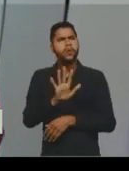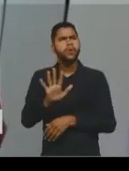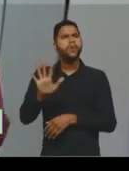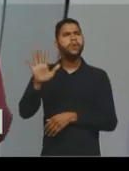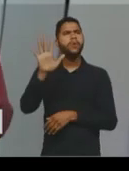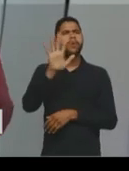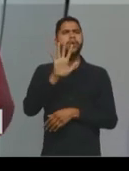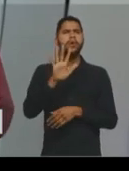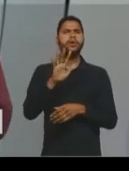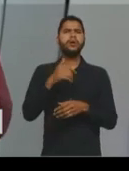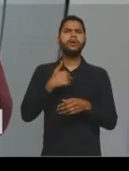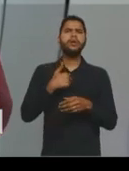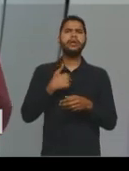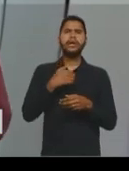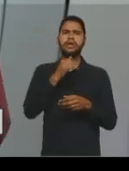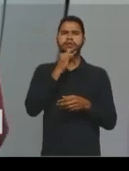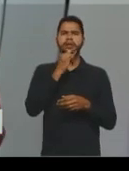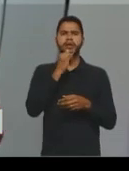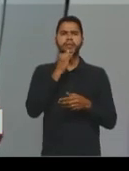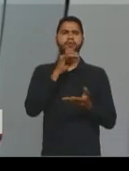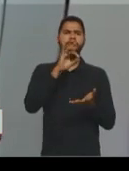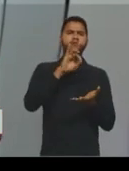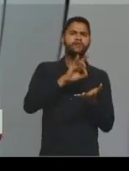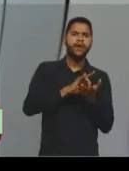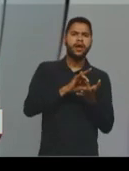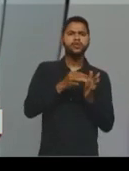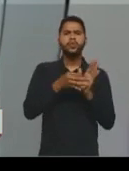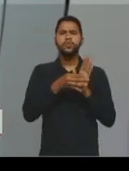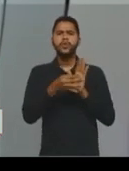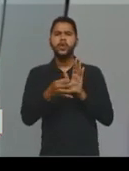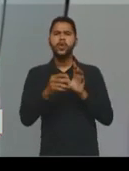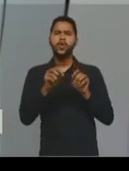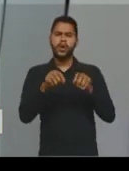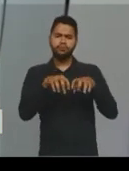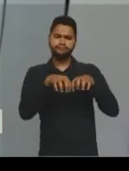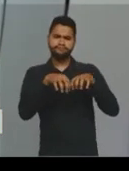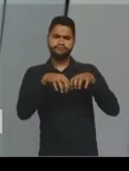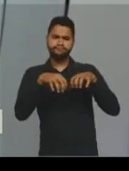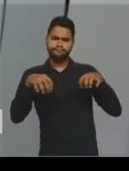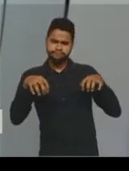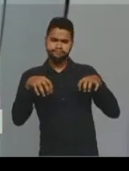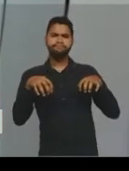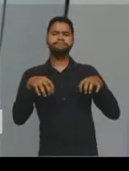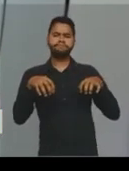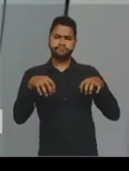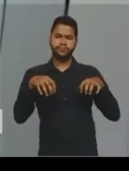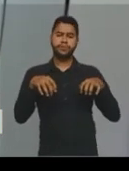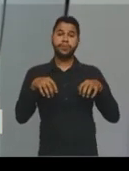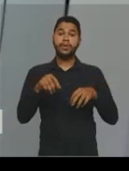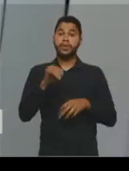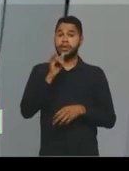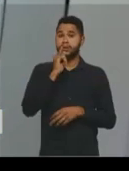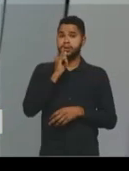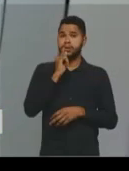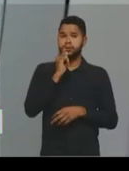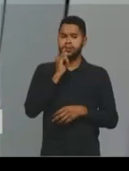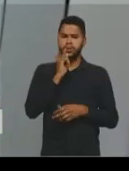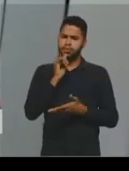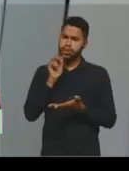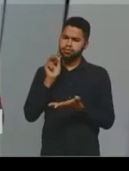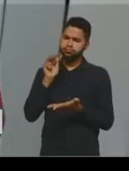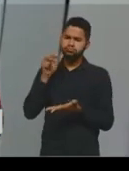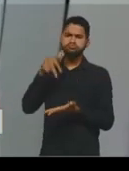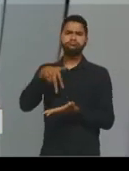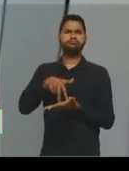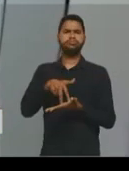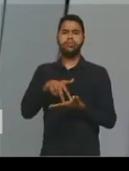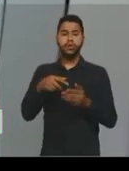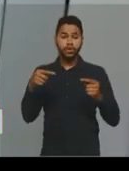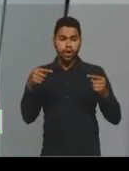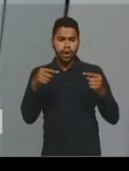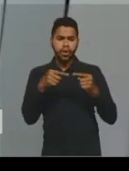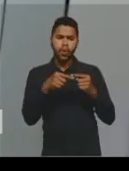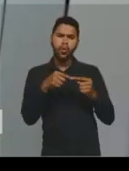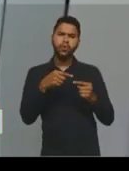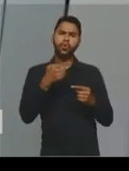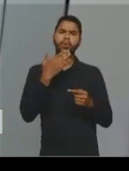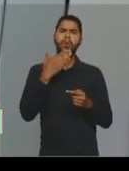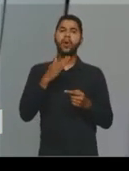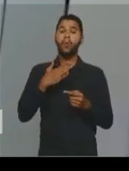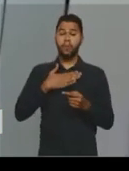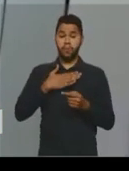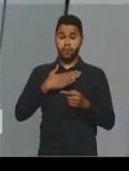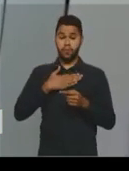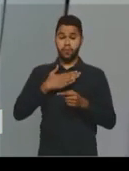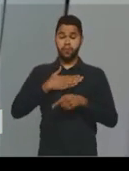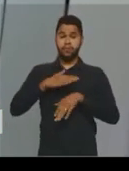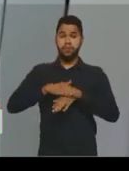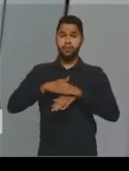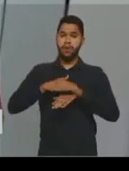está contra, o que é fato, o que é opinião, e no caso aqui, e se posicionar também de acordo com isso. Então é muito